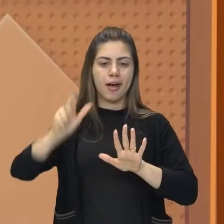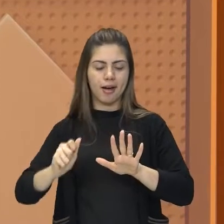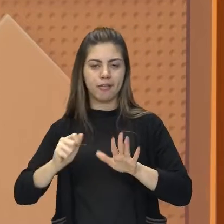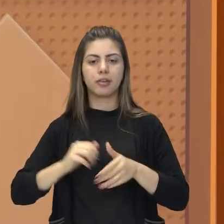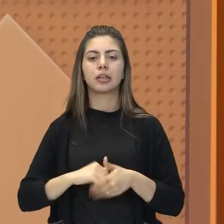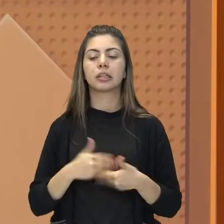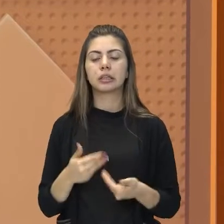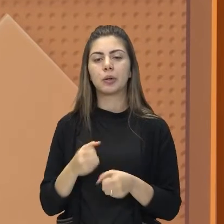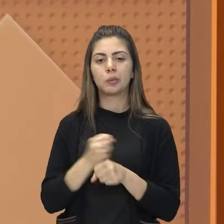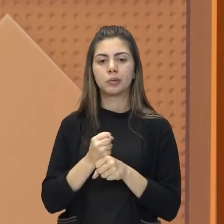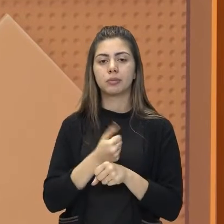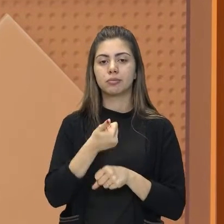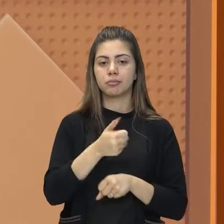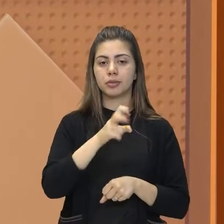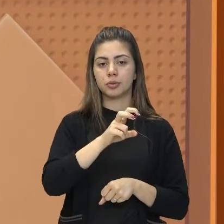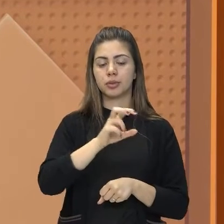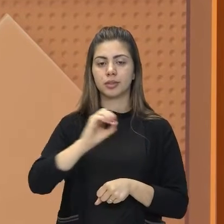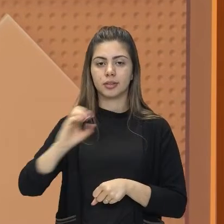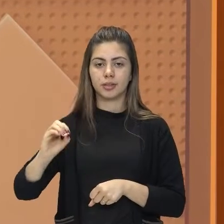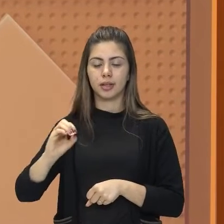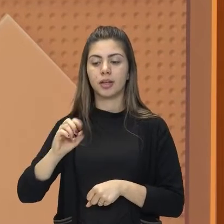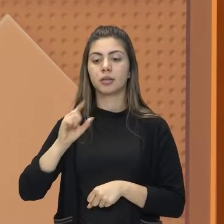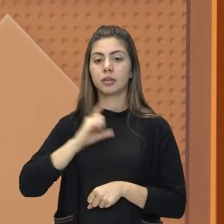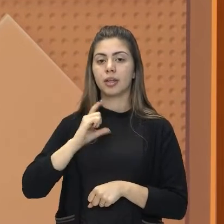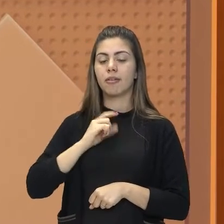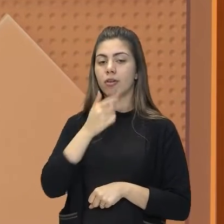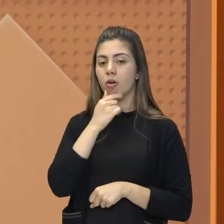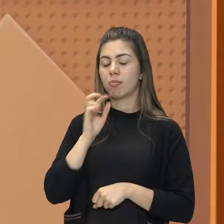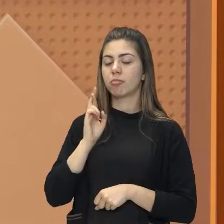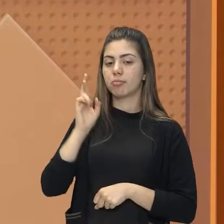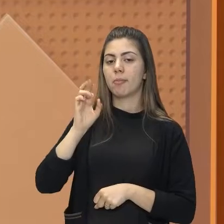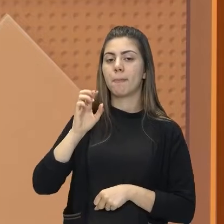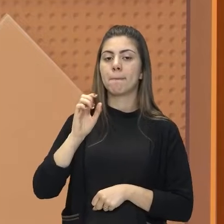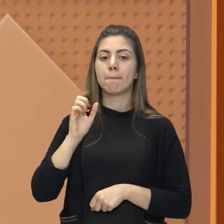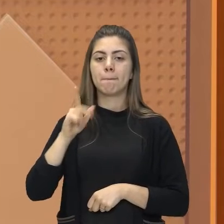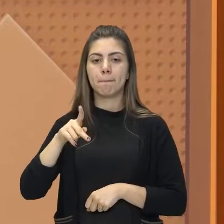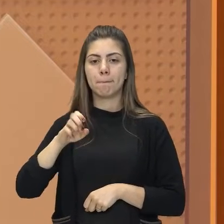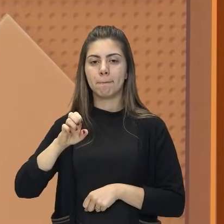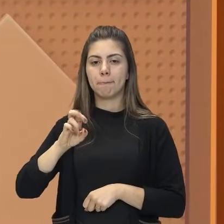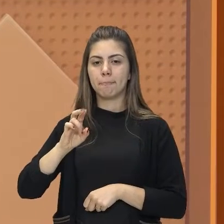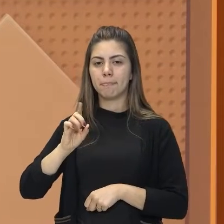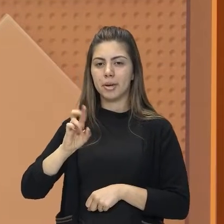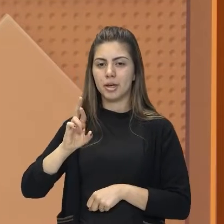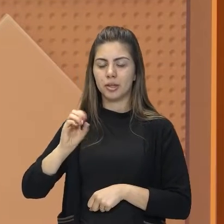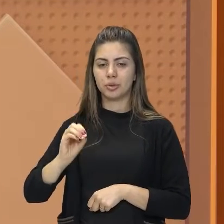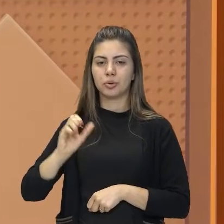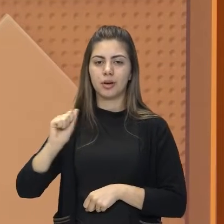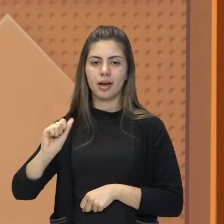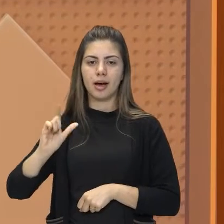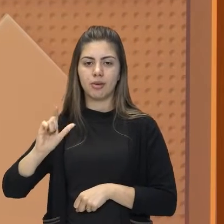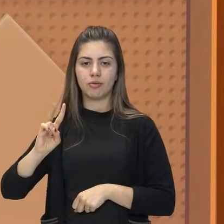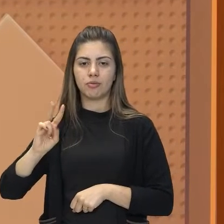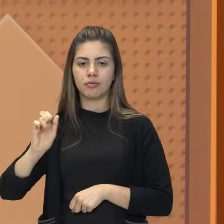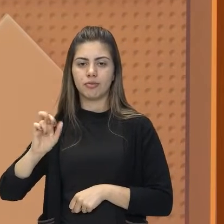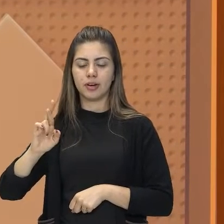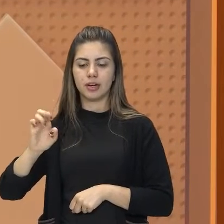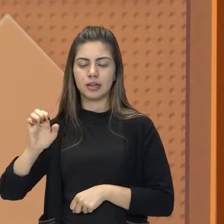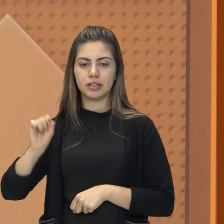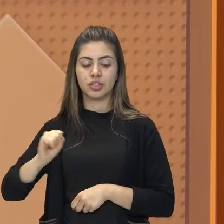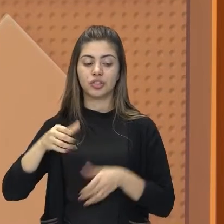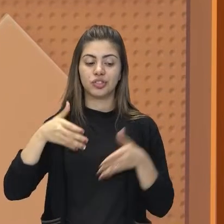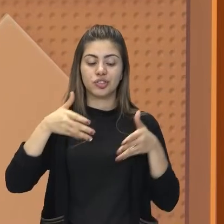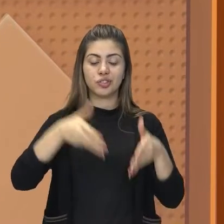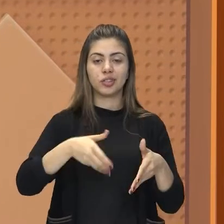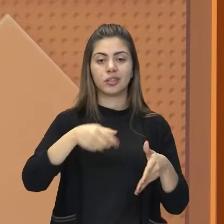1500, a expedição comandada por Pedro Álvares Cabral chega ao Brasil, e a gente tem, então, esse